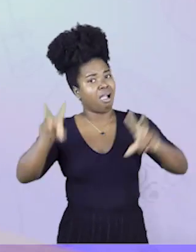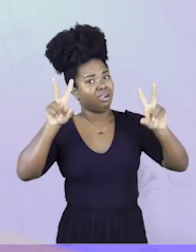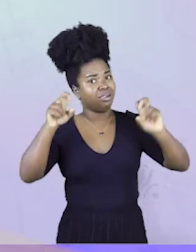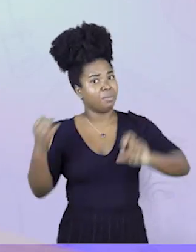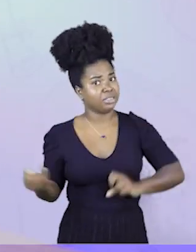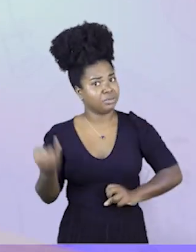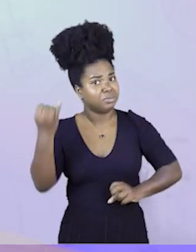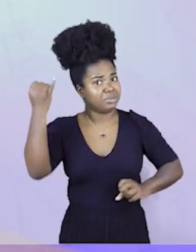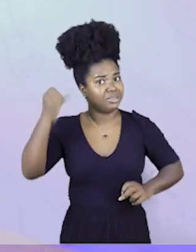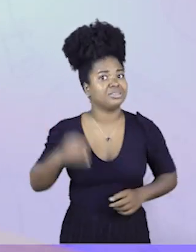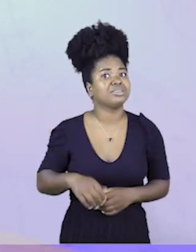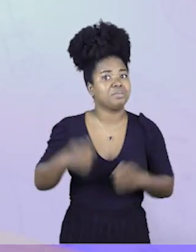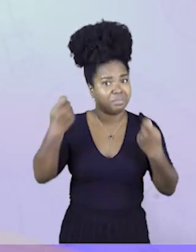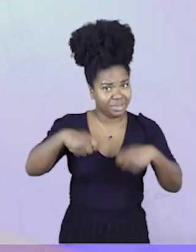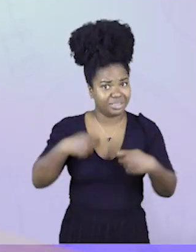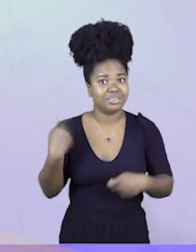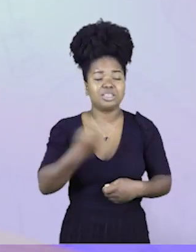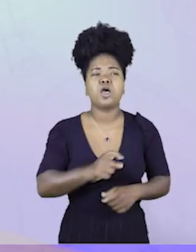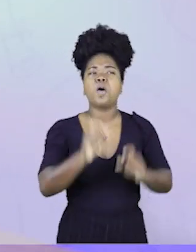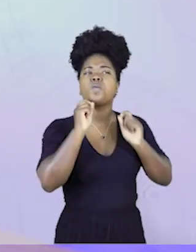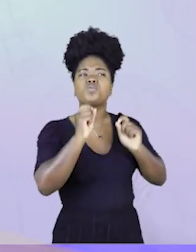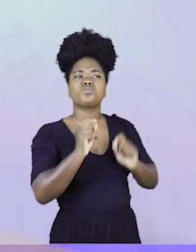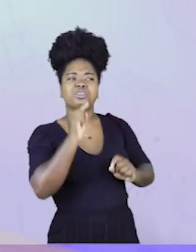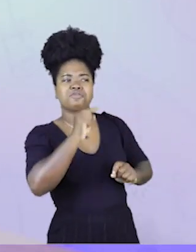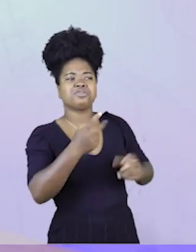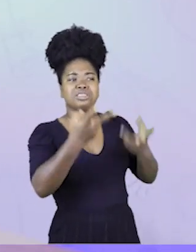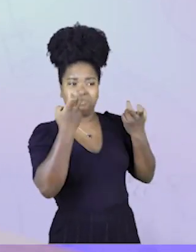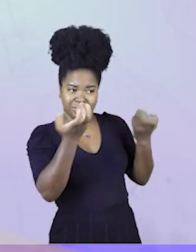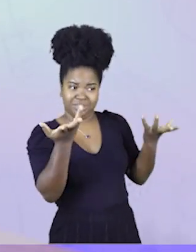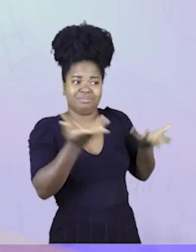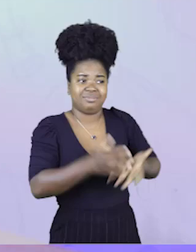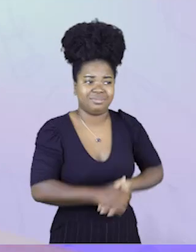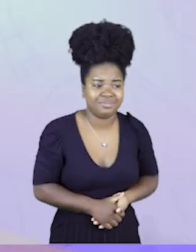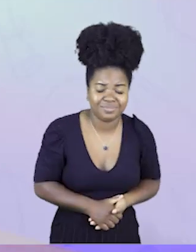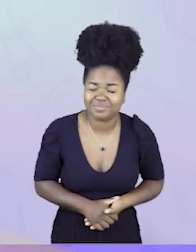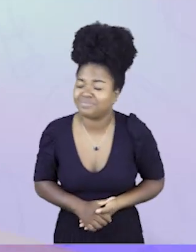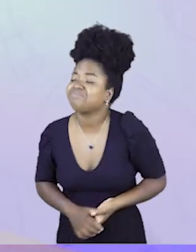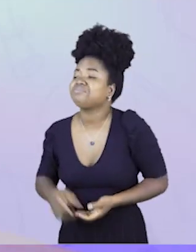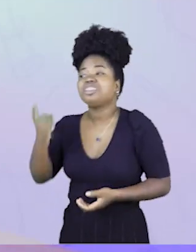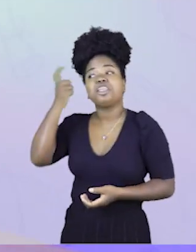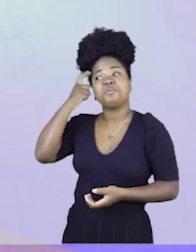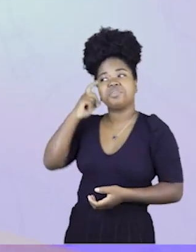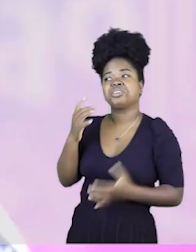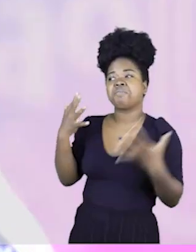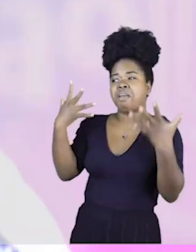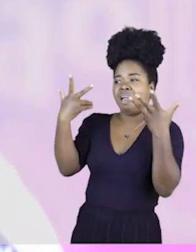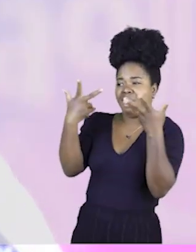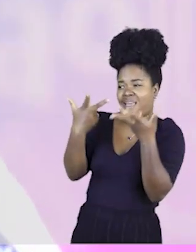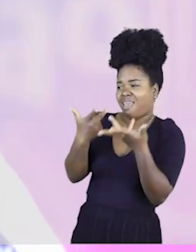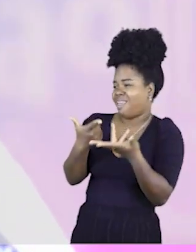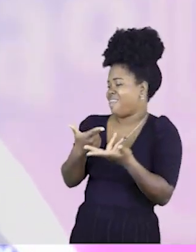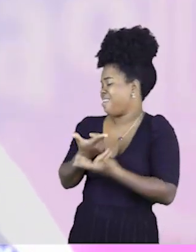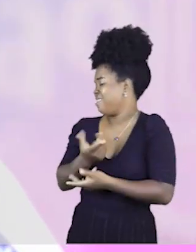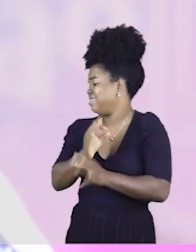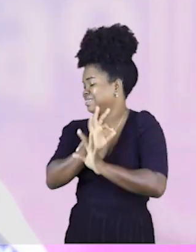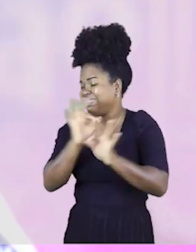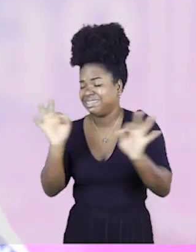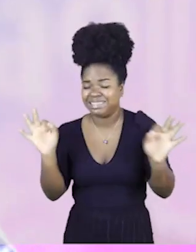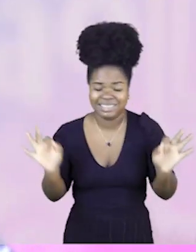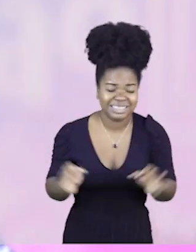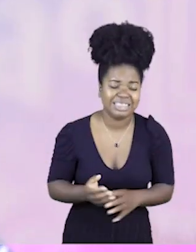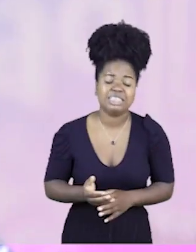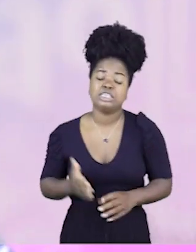tão importantes e essenciais, né, pra gente. O que é que você acha desse engajamento todo dos estudantes? Eu acho maravilhoso